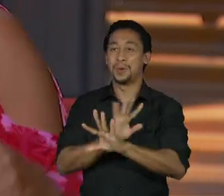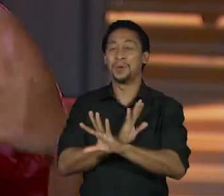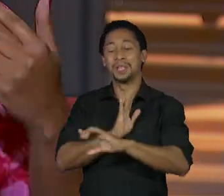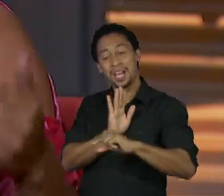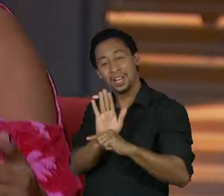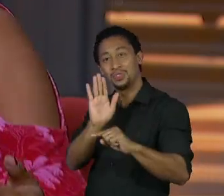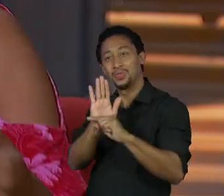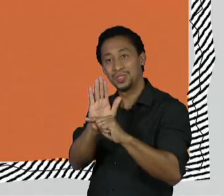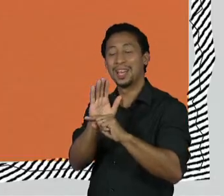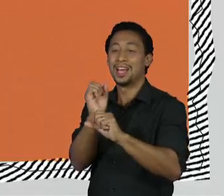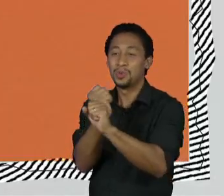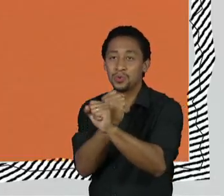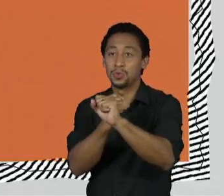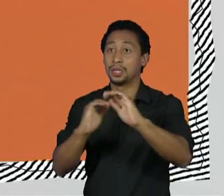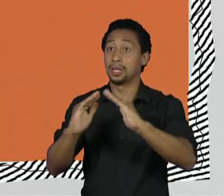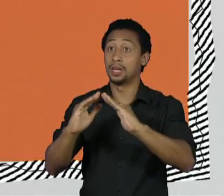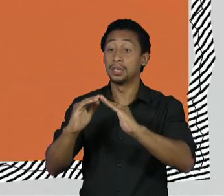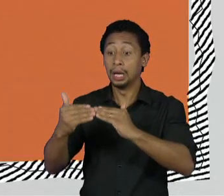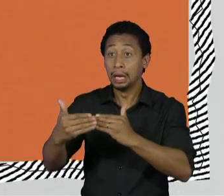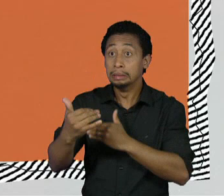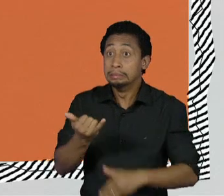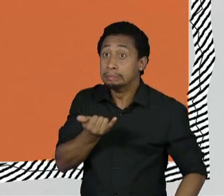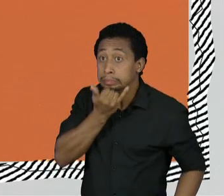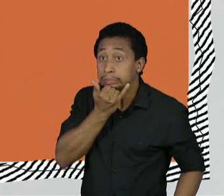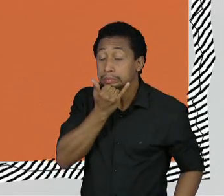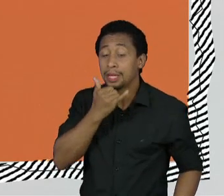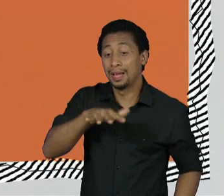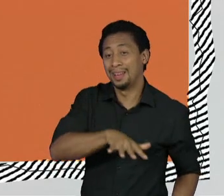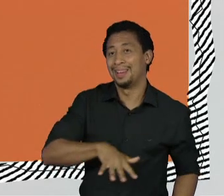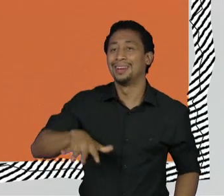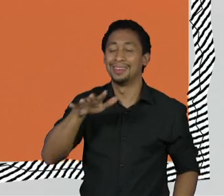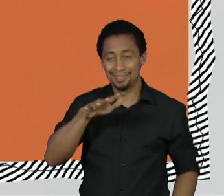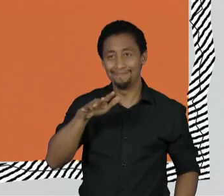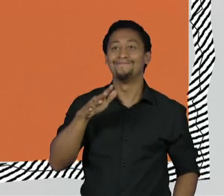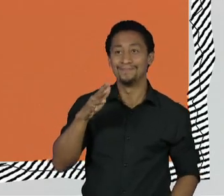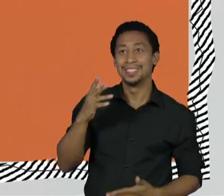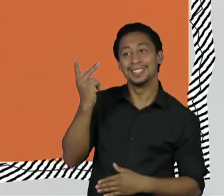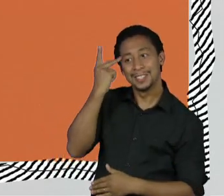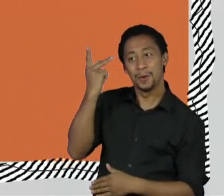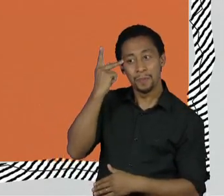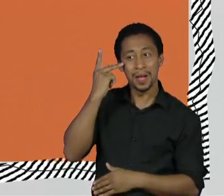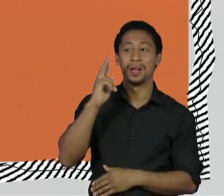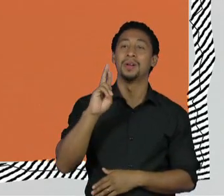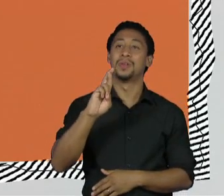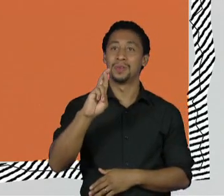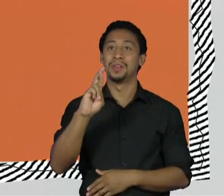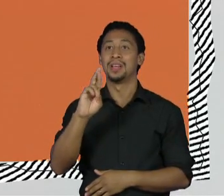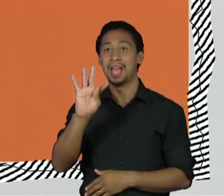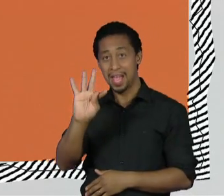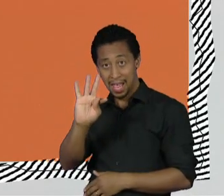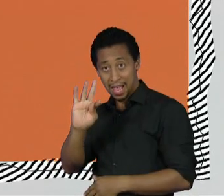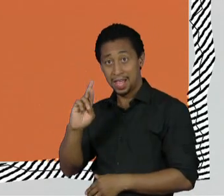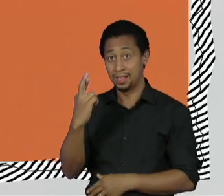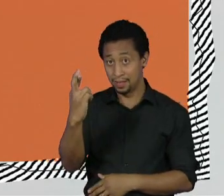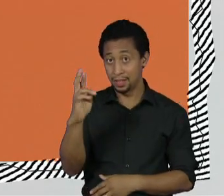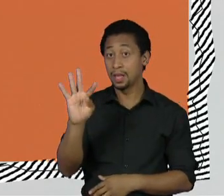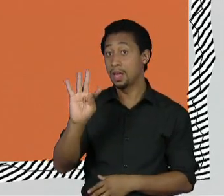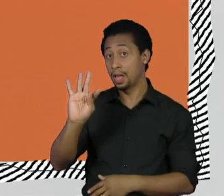vem São Paulo, né, o que aconteceu ali na região de Franco da Rocha, ou aquela tragédia. E